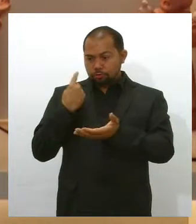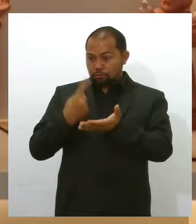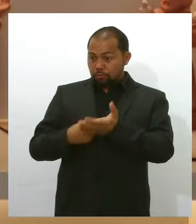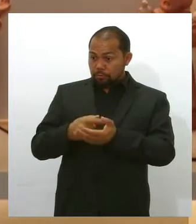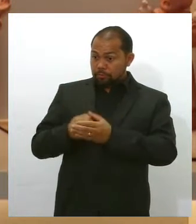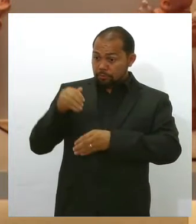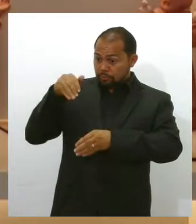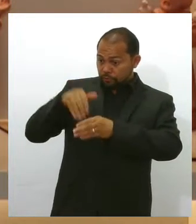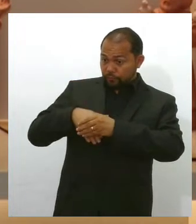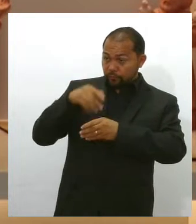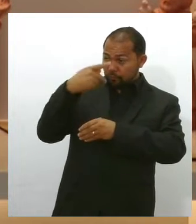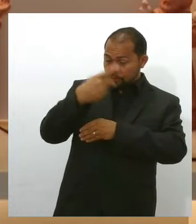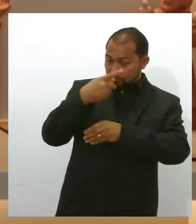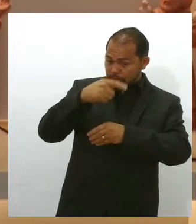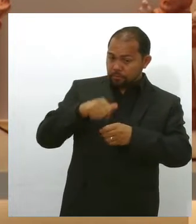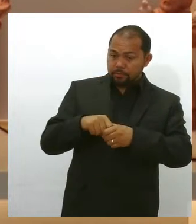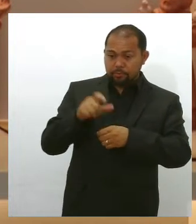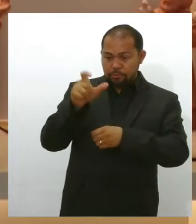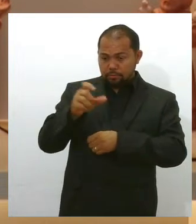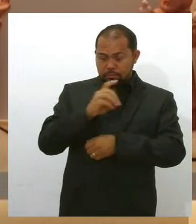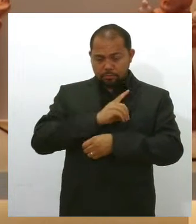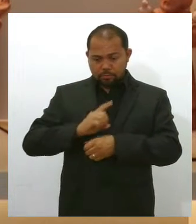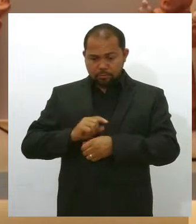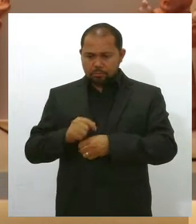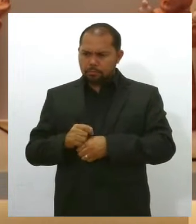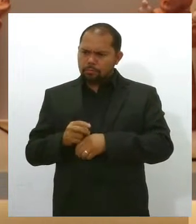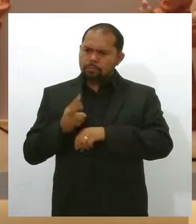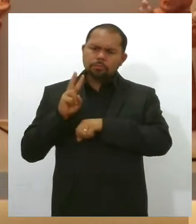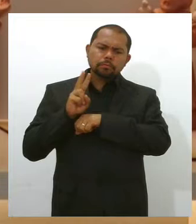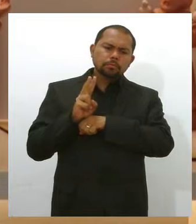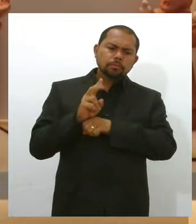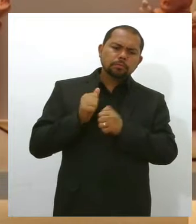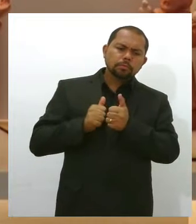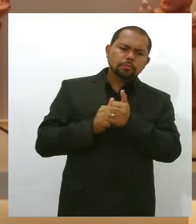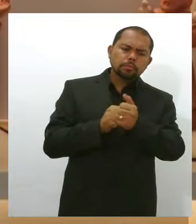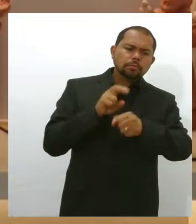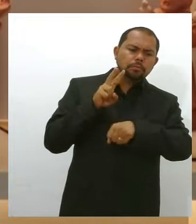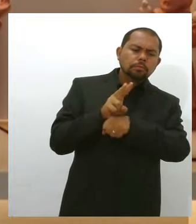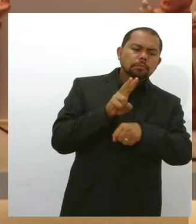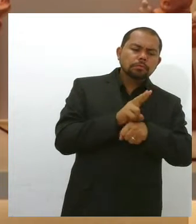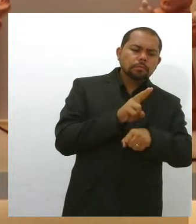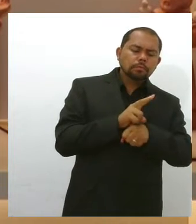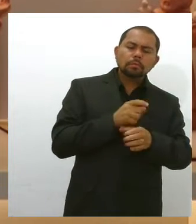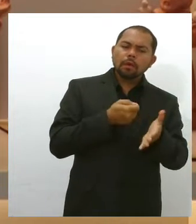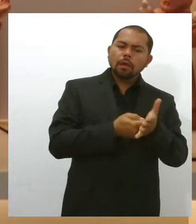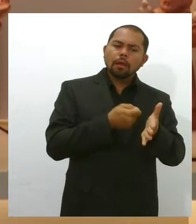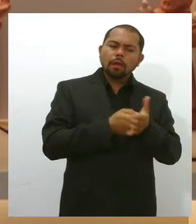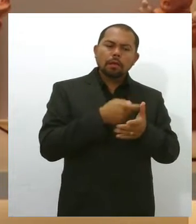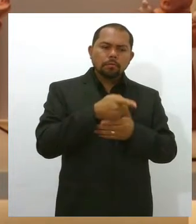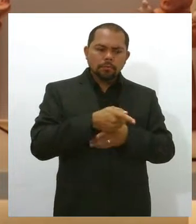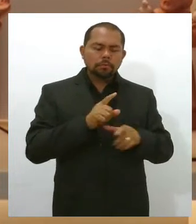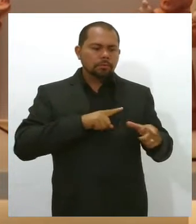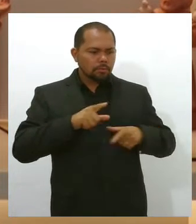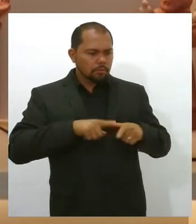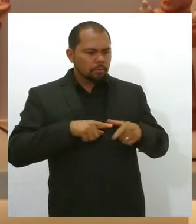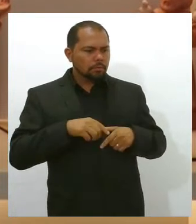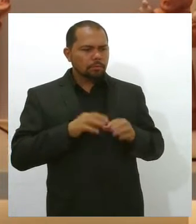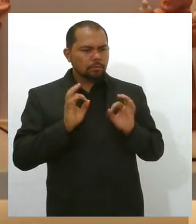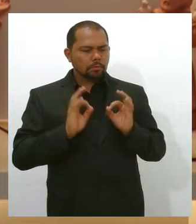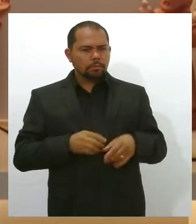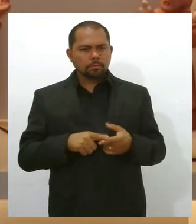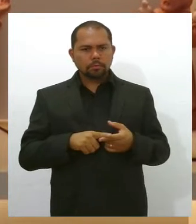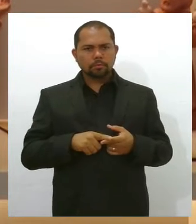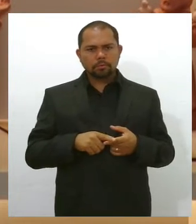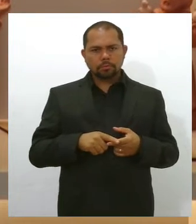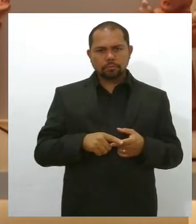e ele foi eleito buscar o acompanhamento do desempenho dele como parlamentar principalmente porque a grande